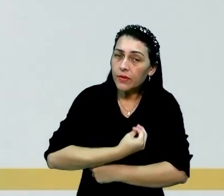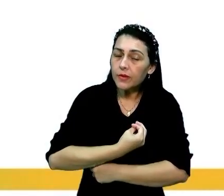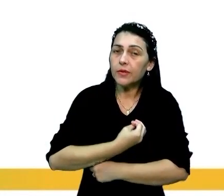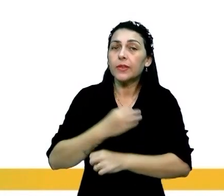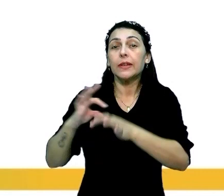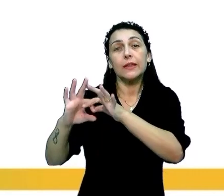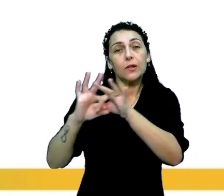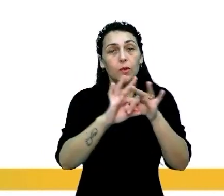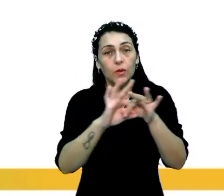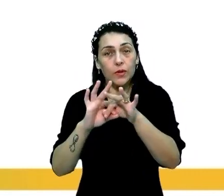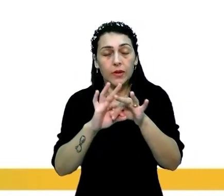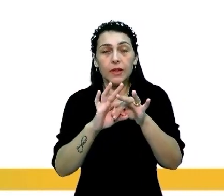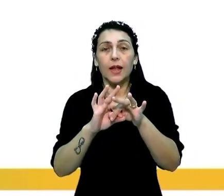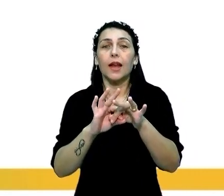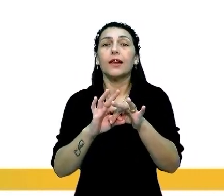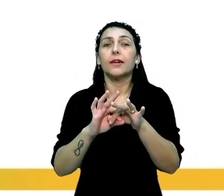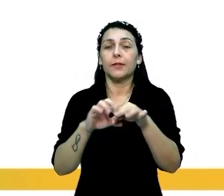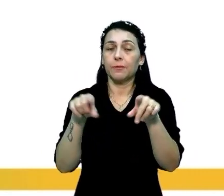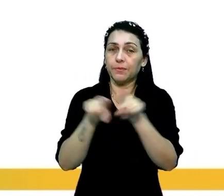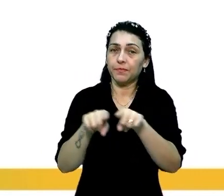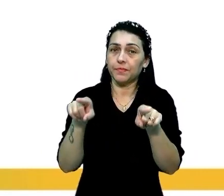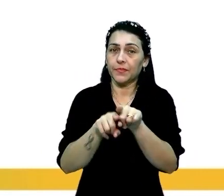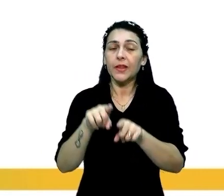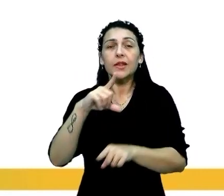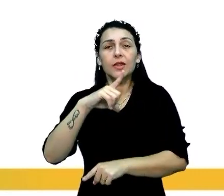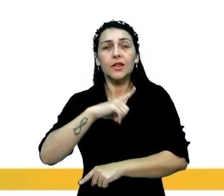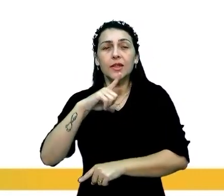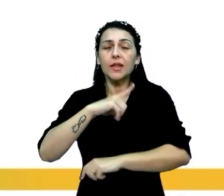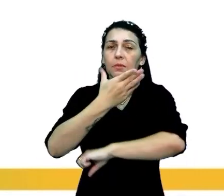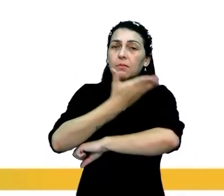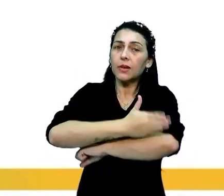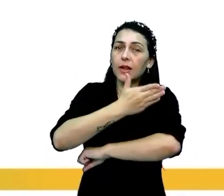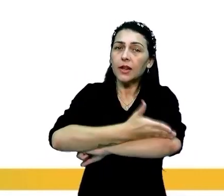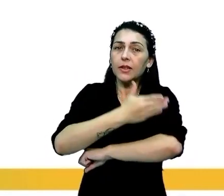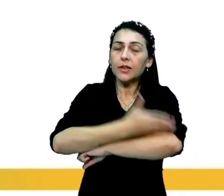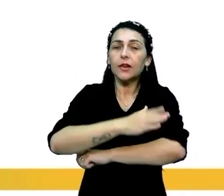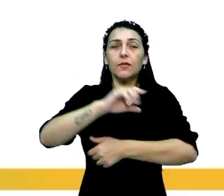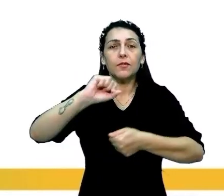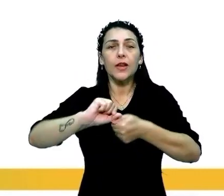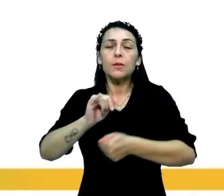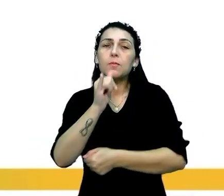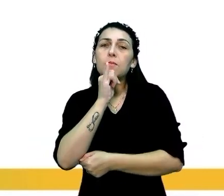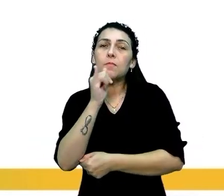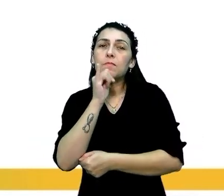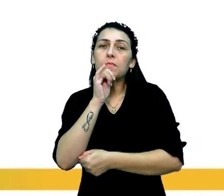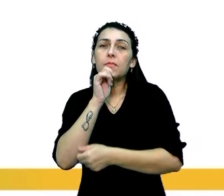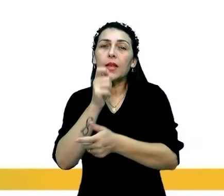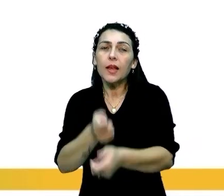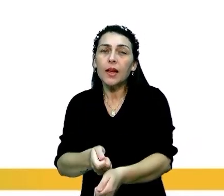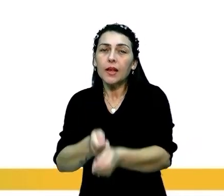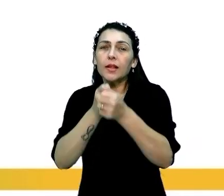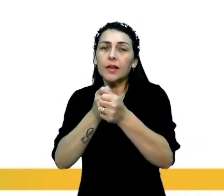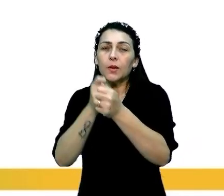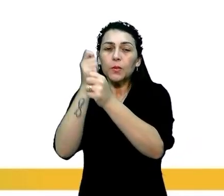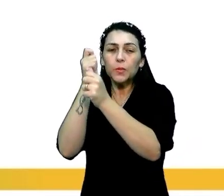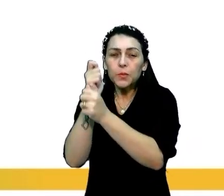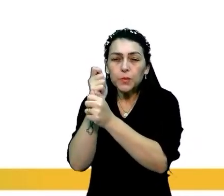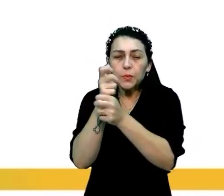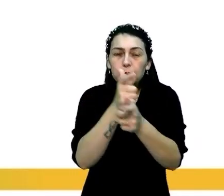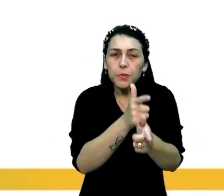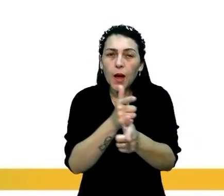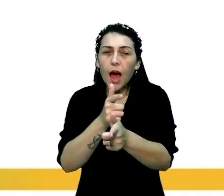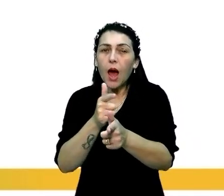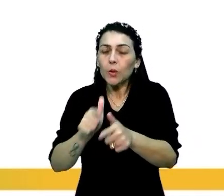Nesse contexto, a gente, seguindo um pouquinho mais, tínhamos as práticas realizadas. Por exemplo, caça, pescas, lutas,